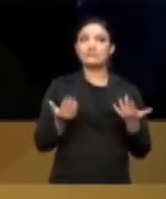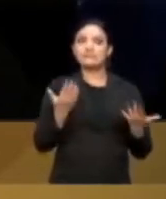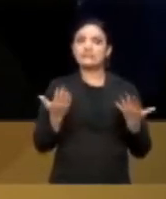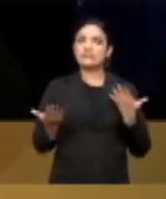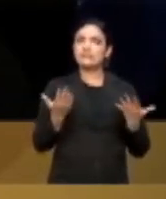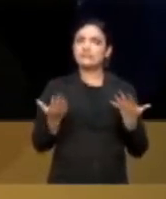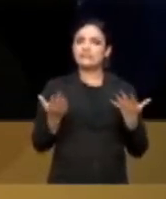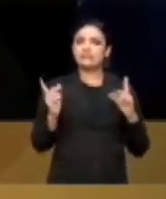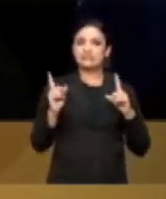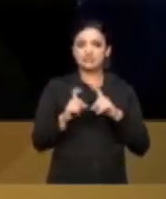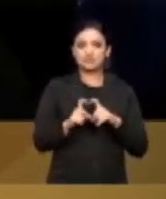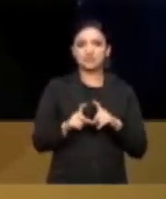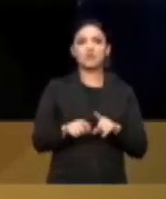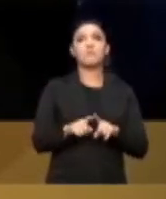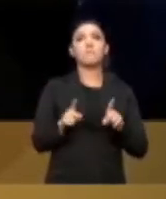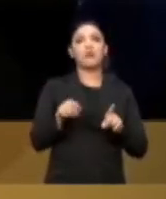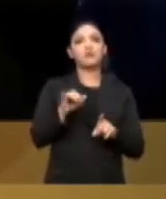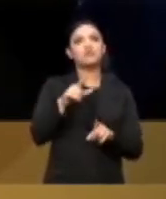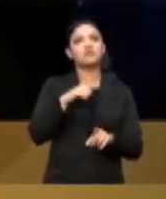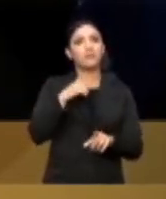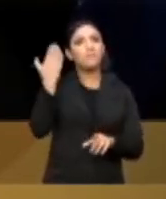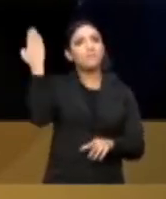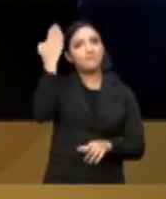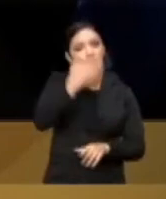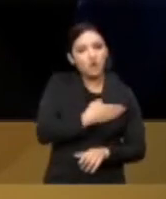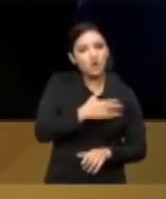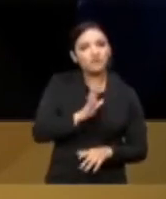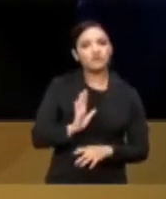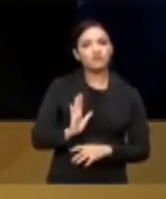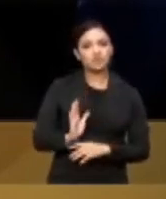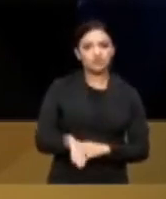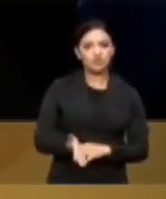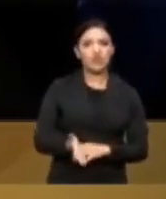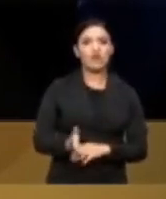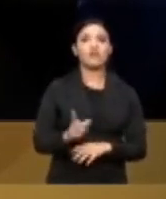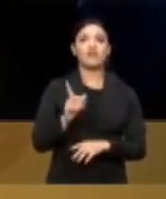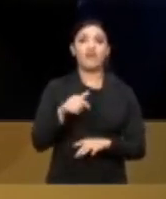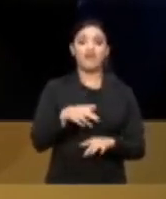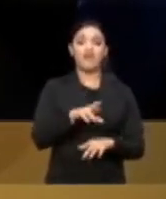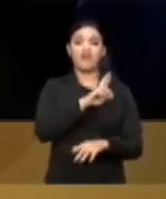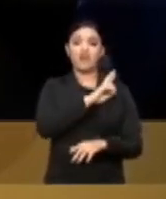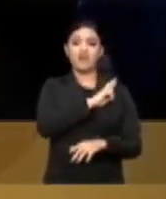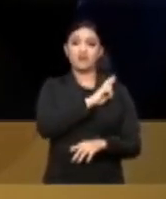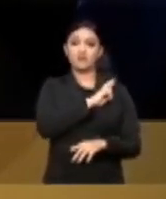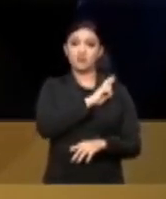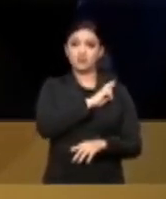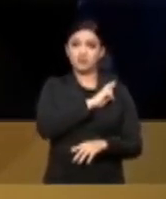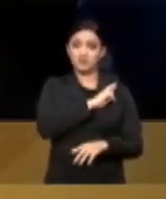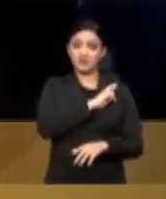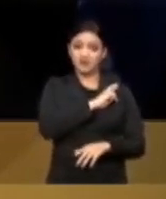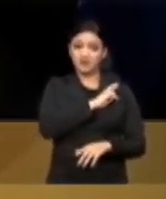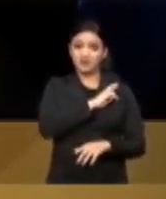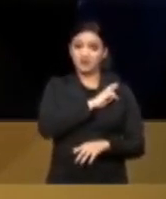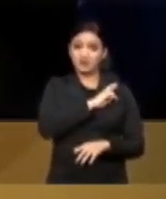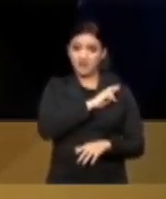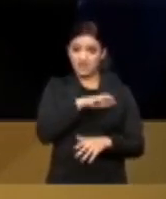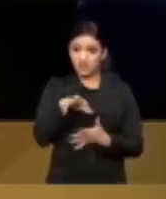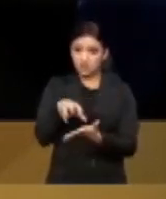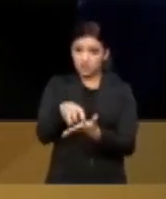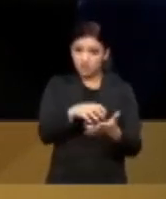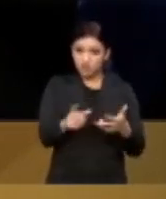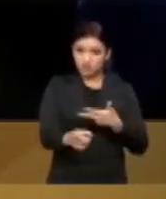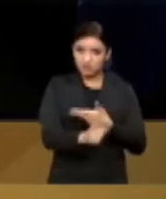E havendo evidências científicas, incumbe aos órgãos técnicos do Poder Executivo a